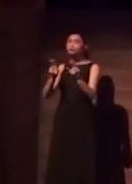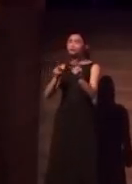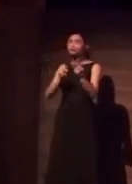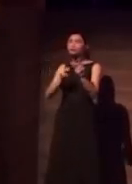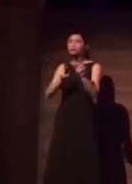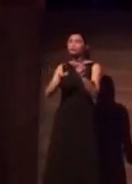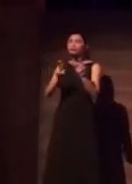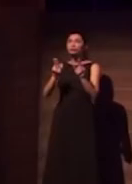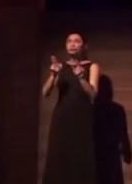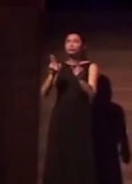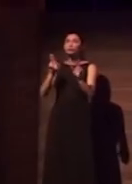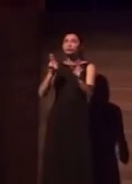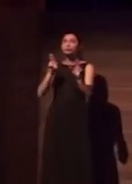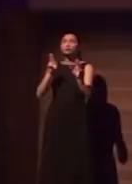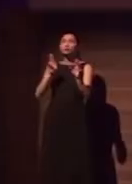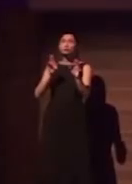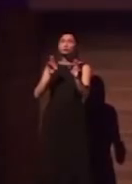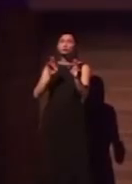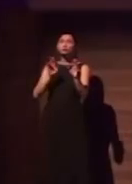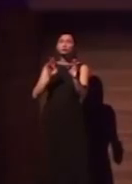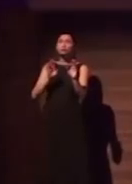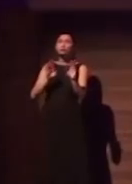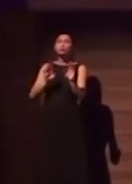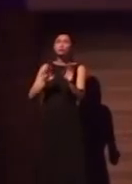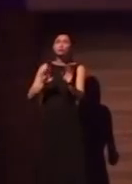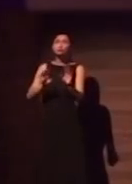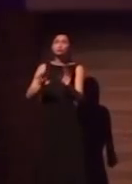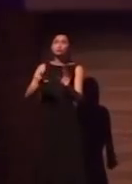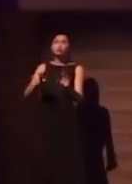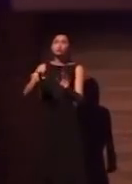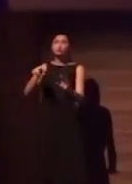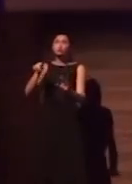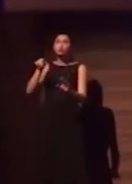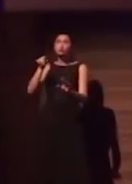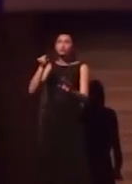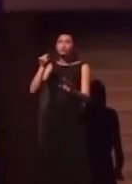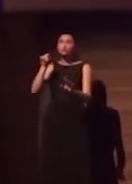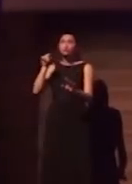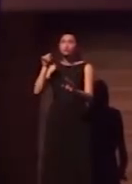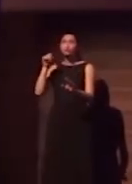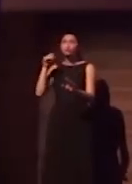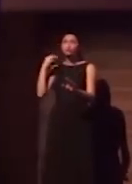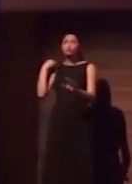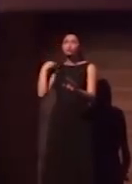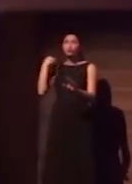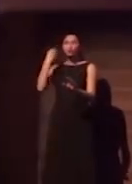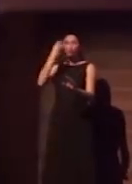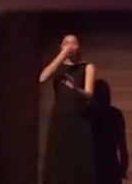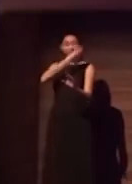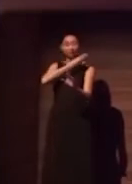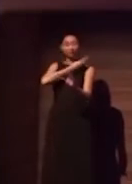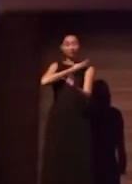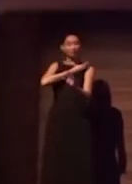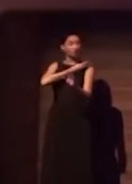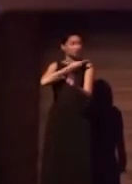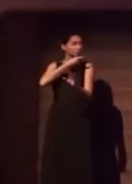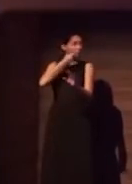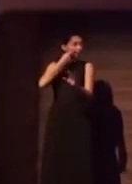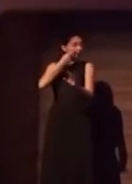Maleta. O Boi e o Burro no Caminho de Belém fica em cartaz de 9 a 19 de dezembro, com os ingressos custando